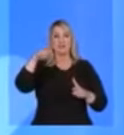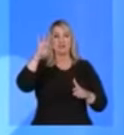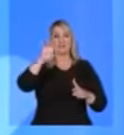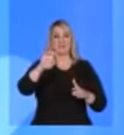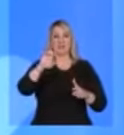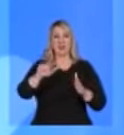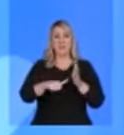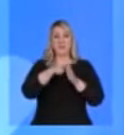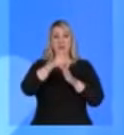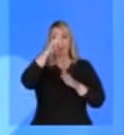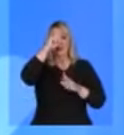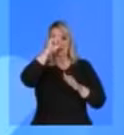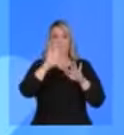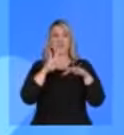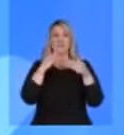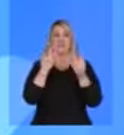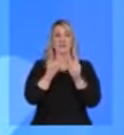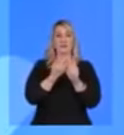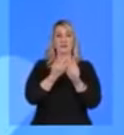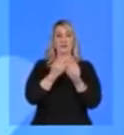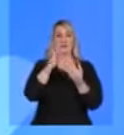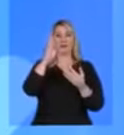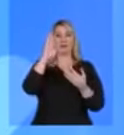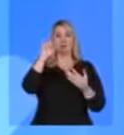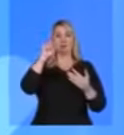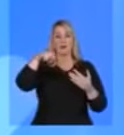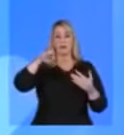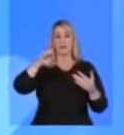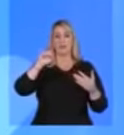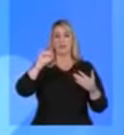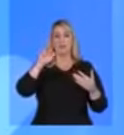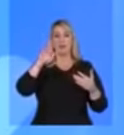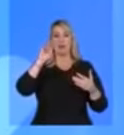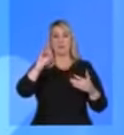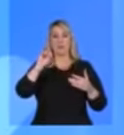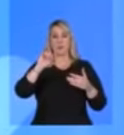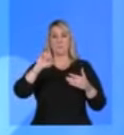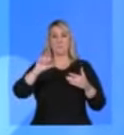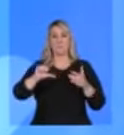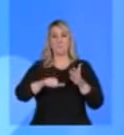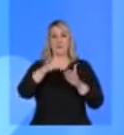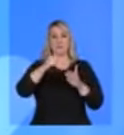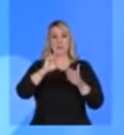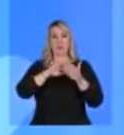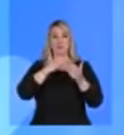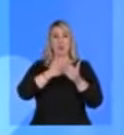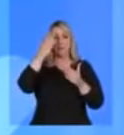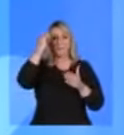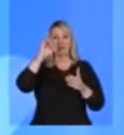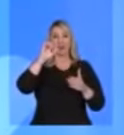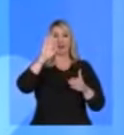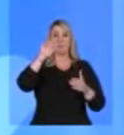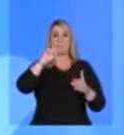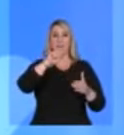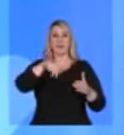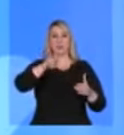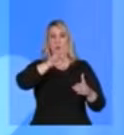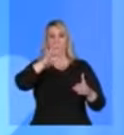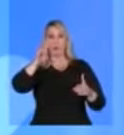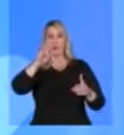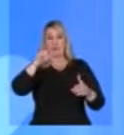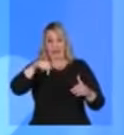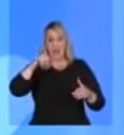Família foi no Balneário Globo em Setiba a primeira escola do amanhã em Bangu isso é estabelecer